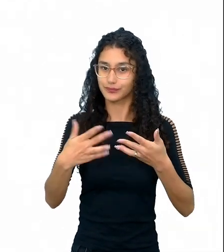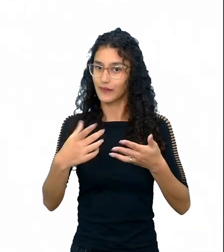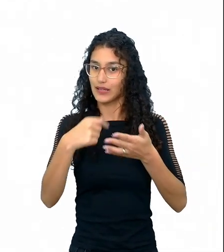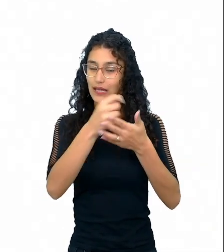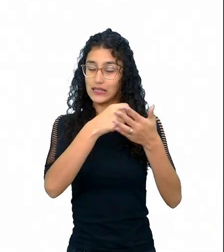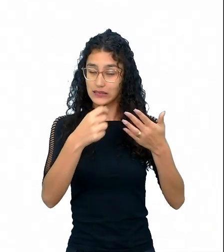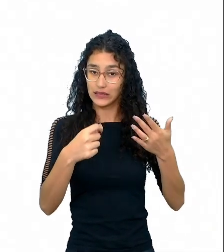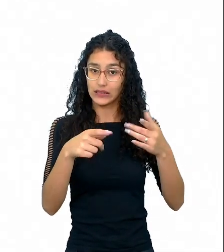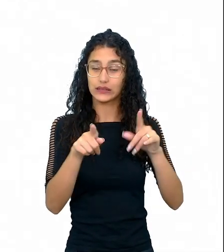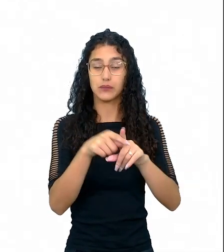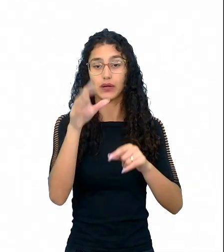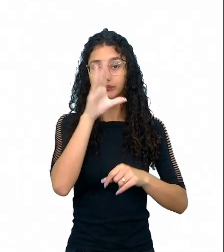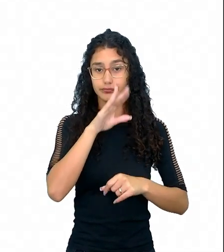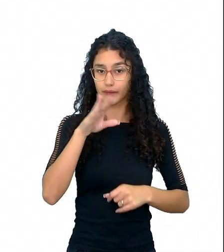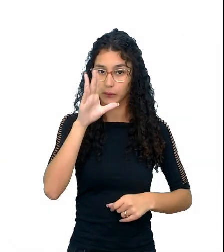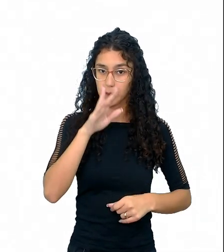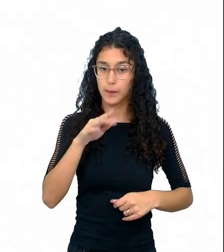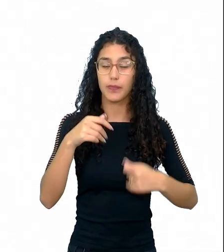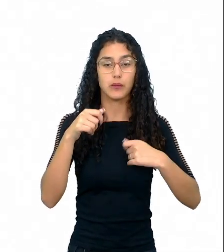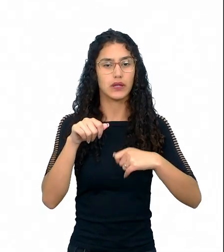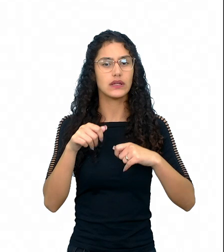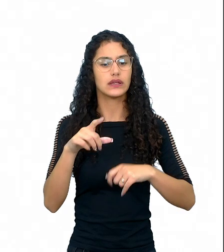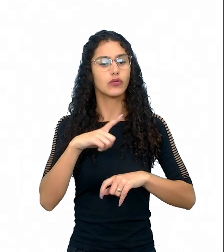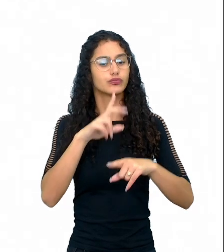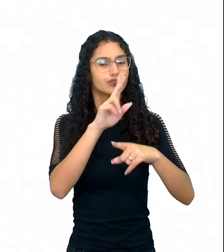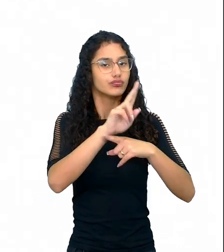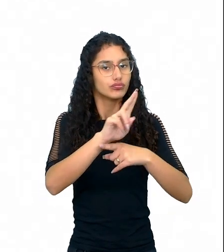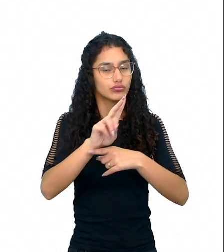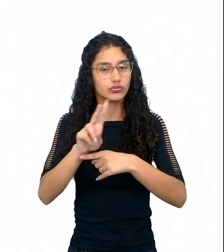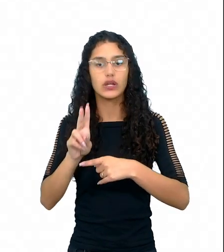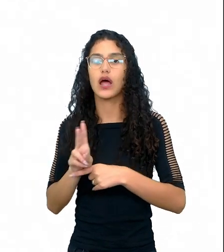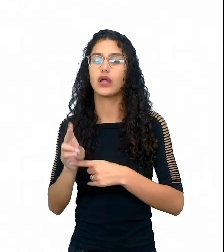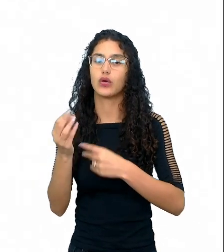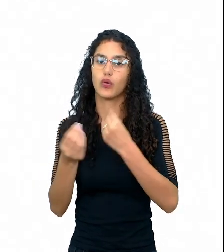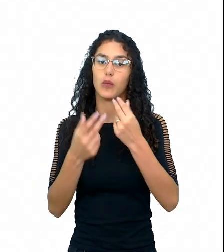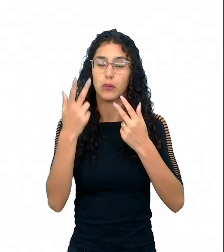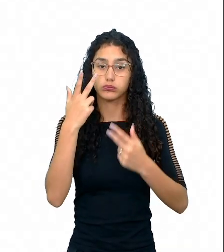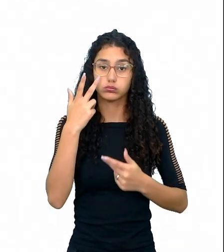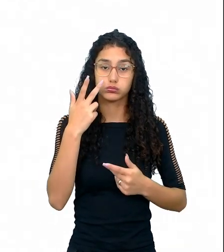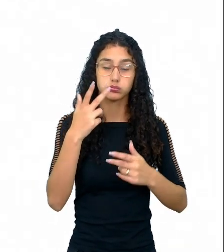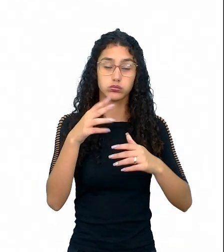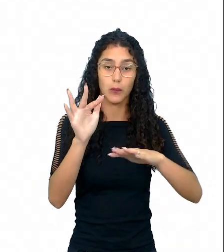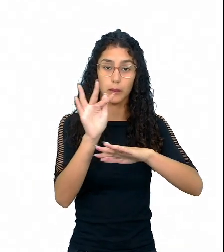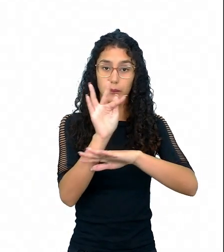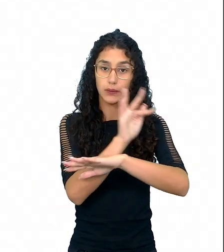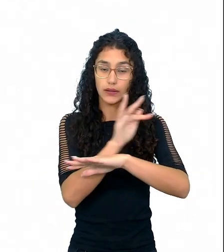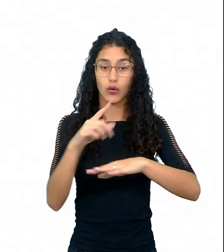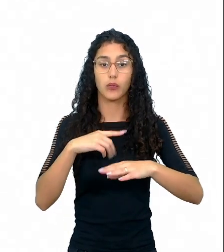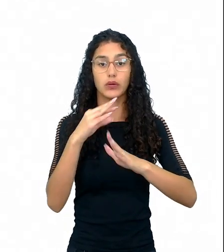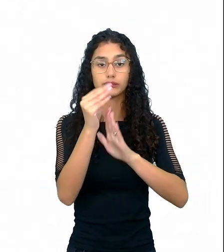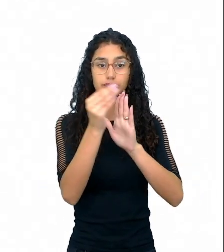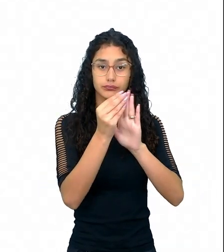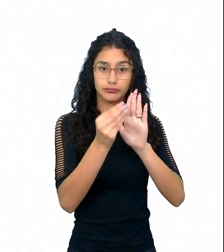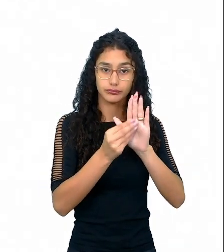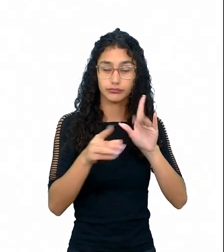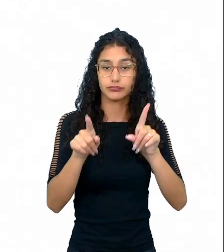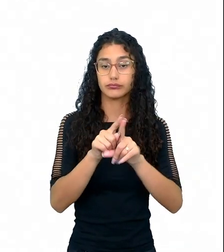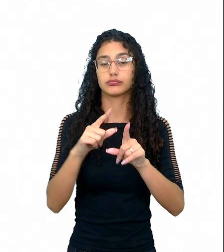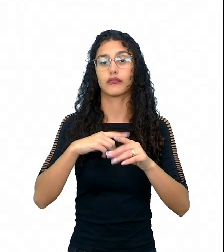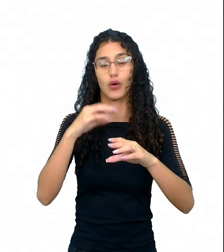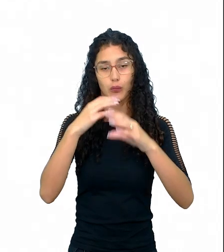escrita quanto na fala, exige esse cuidado, né, com a norma padrão quando se está estabelecido nessa